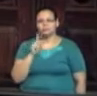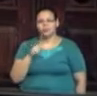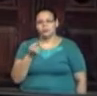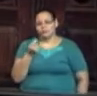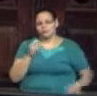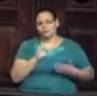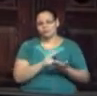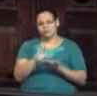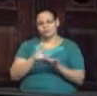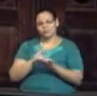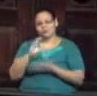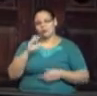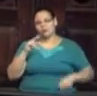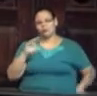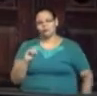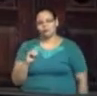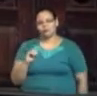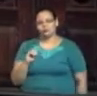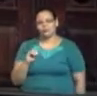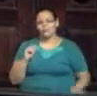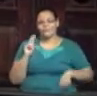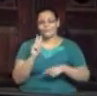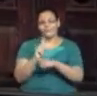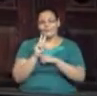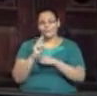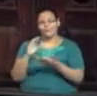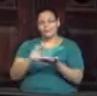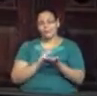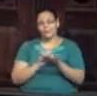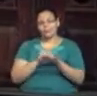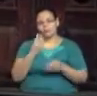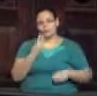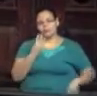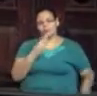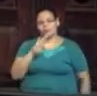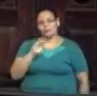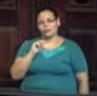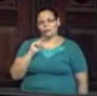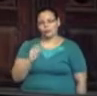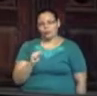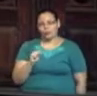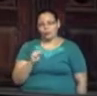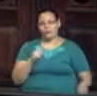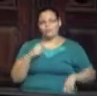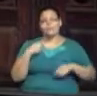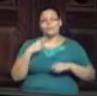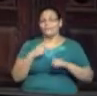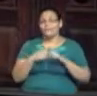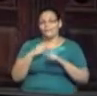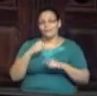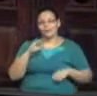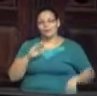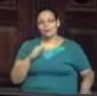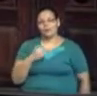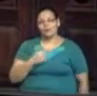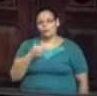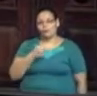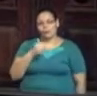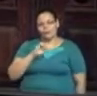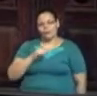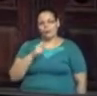crédito de um empréstimo de 3,5 milhões, mais R$1 milhão já autorizado, 4,5